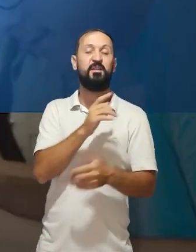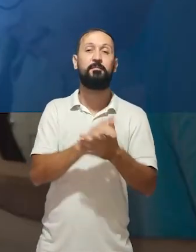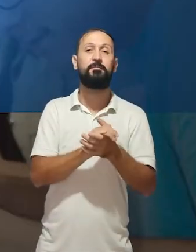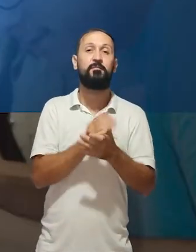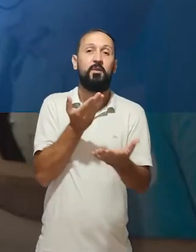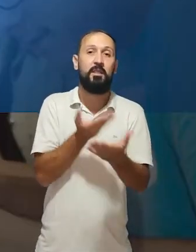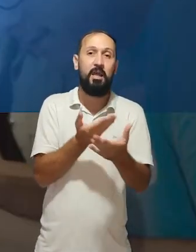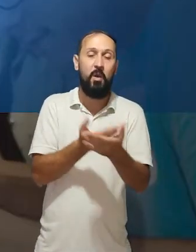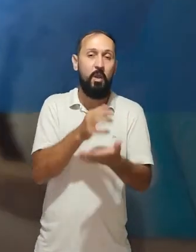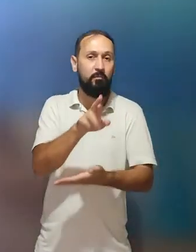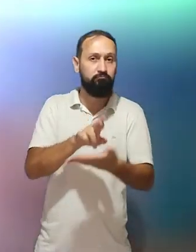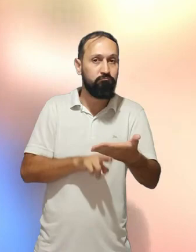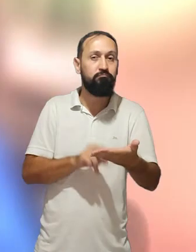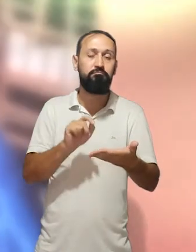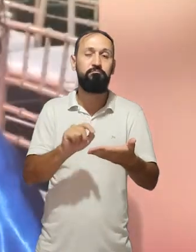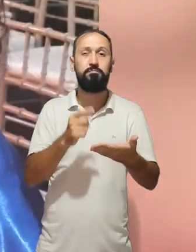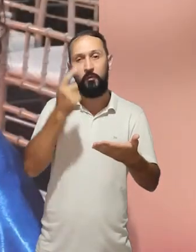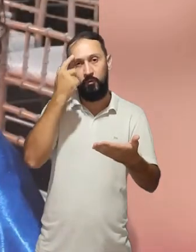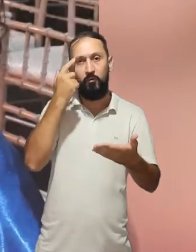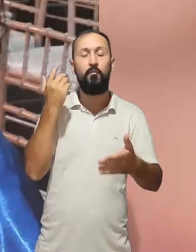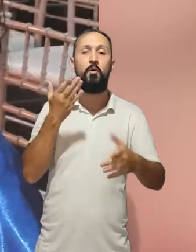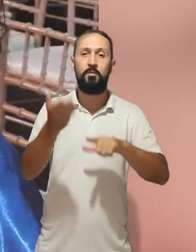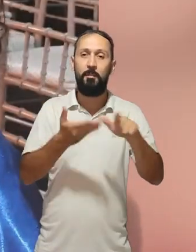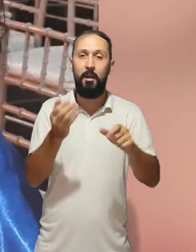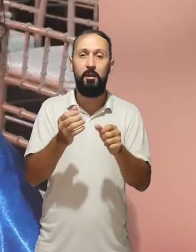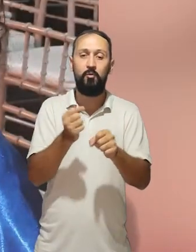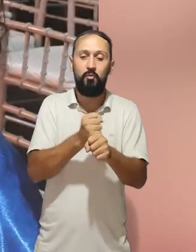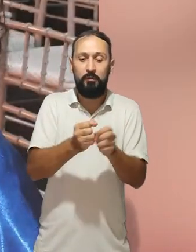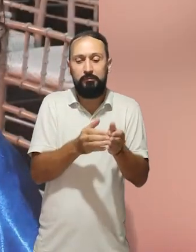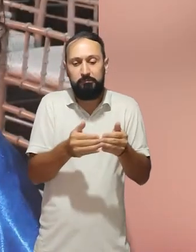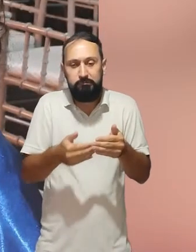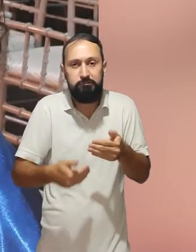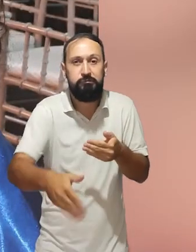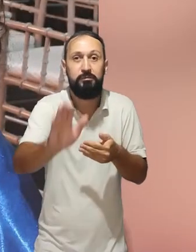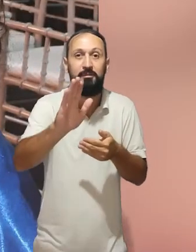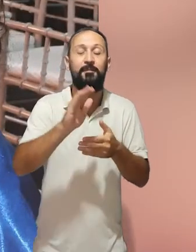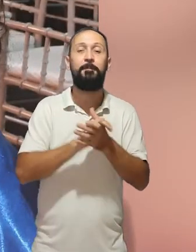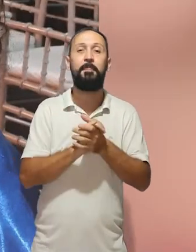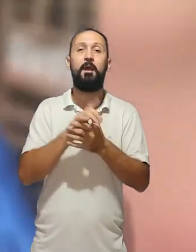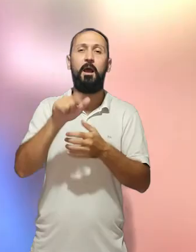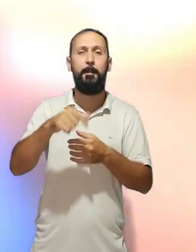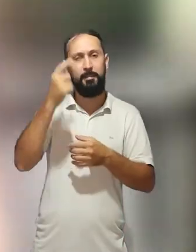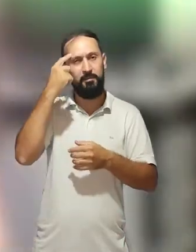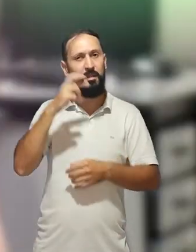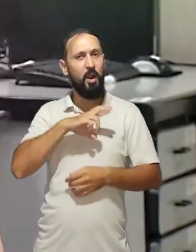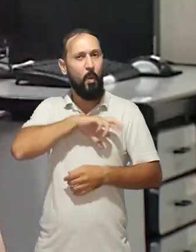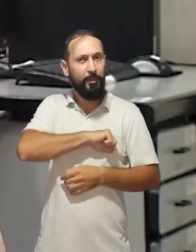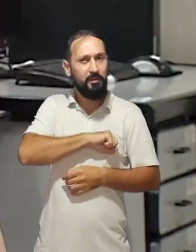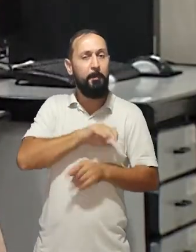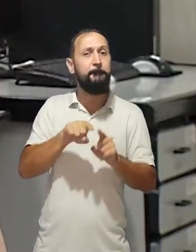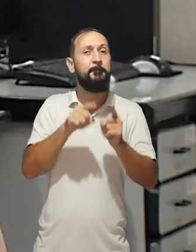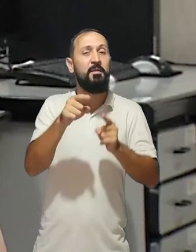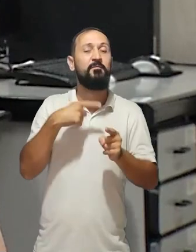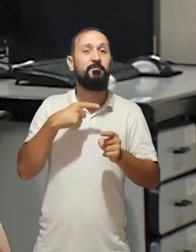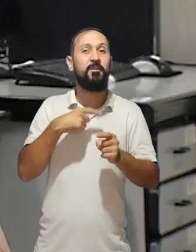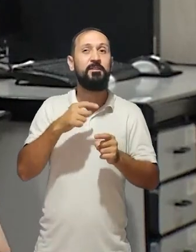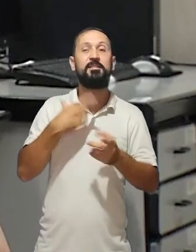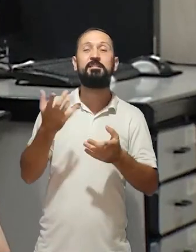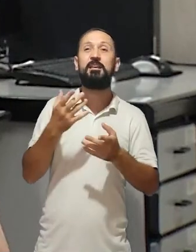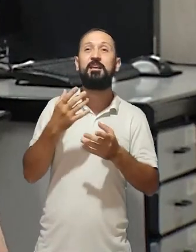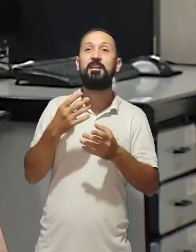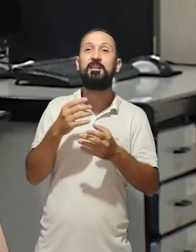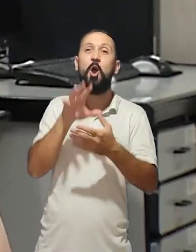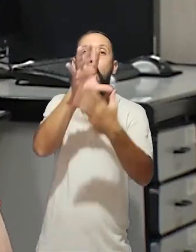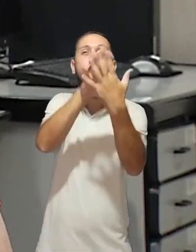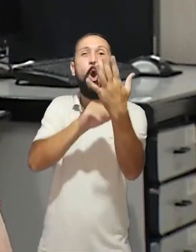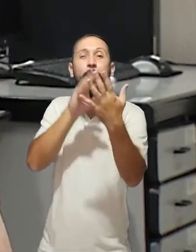passou na aula de redação dele e foi um trabalho para o ano inteiro. A ideia inicial era um romance, mas você buscou